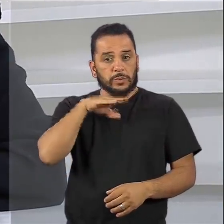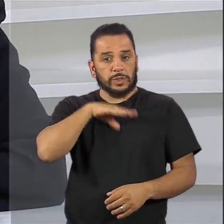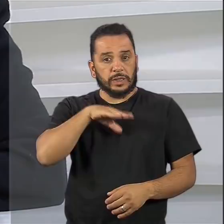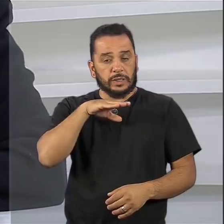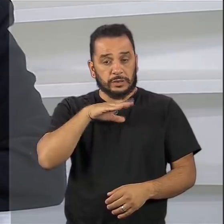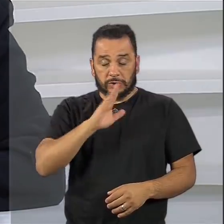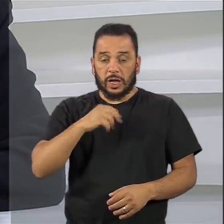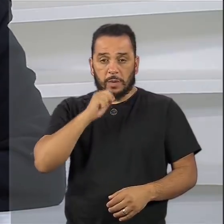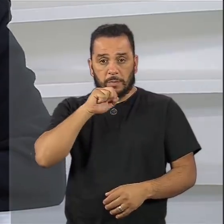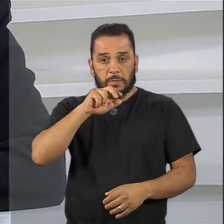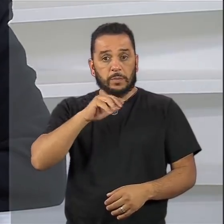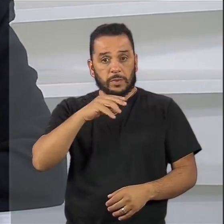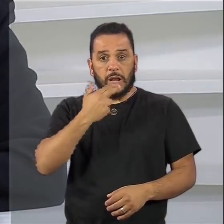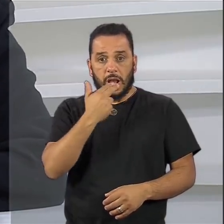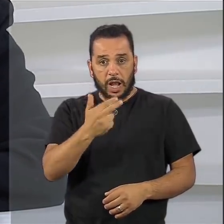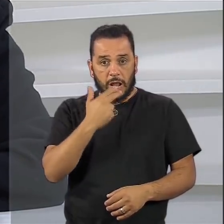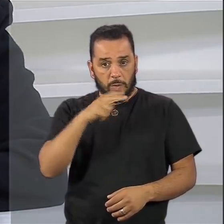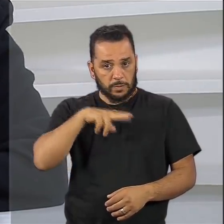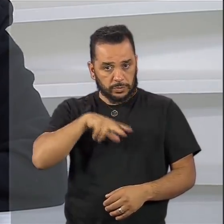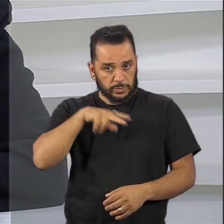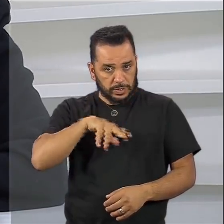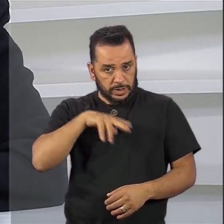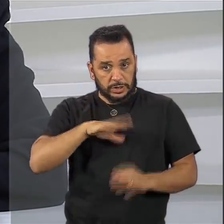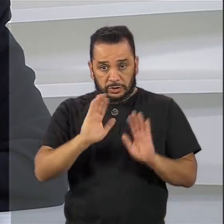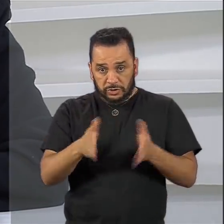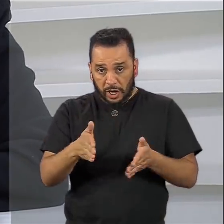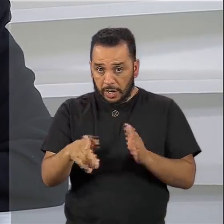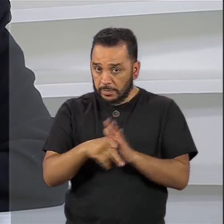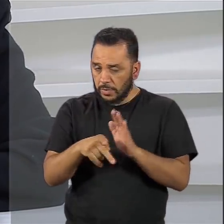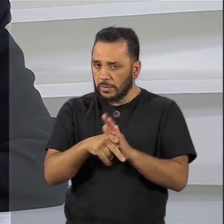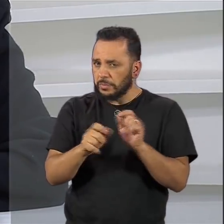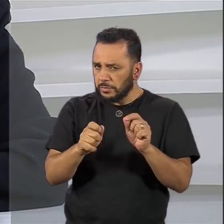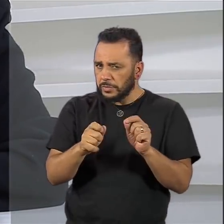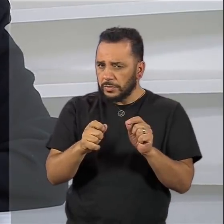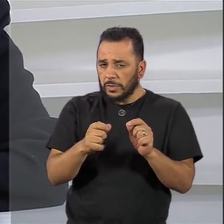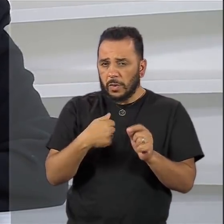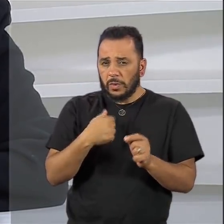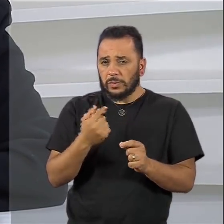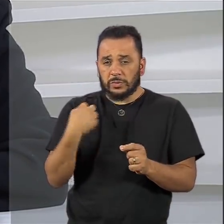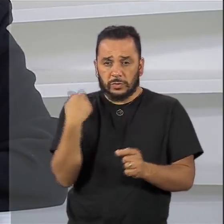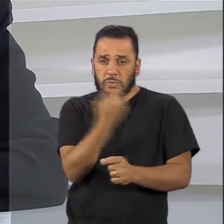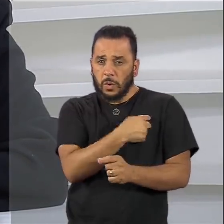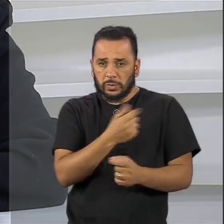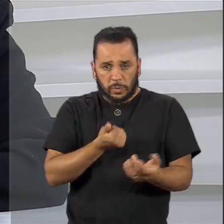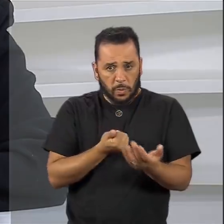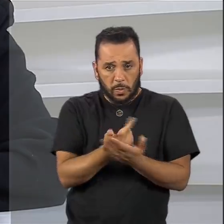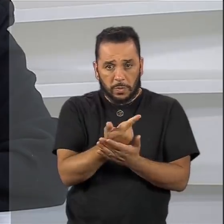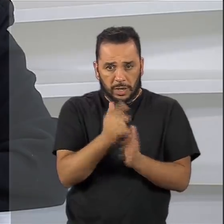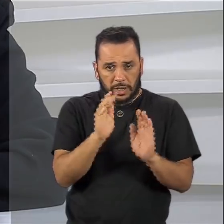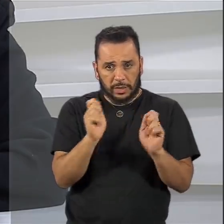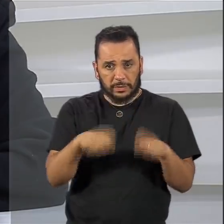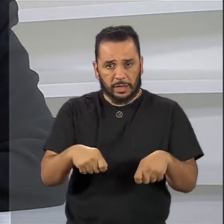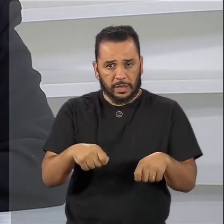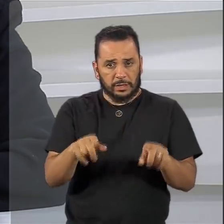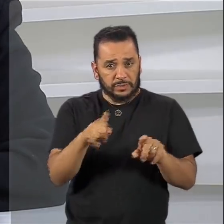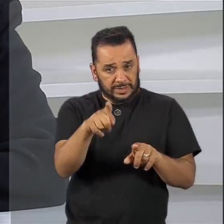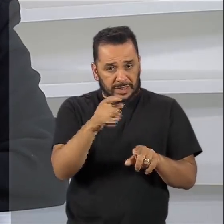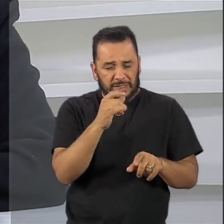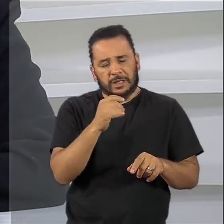Já estamos aí com ele à mão, praticamente. Agora, quando você fala em você